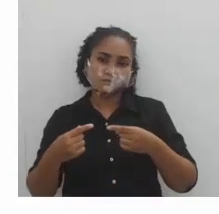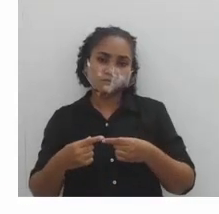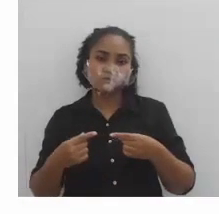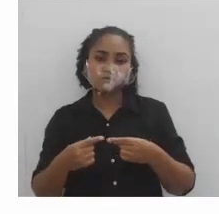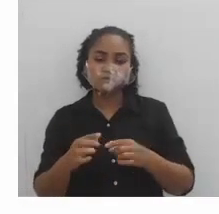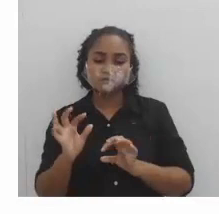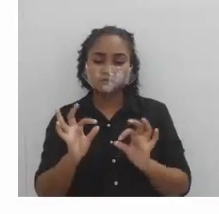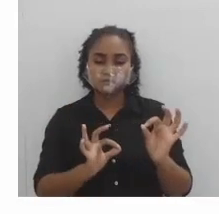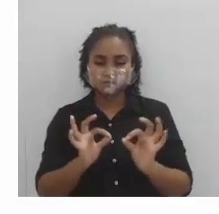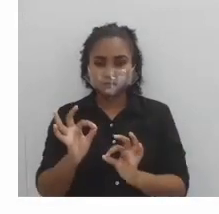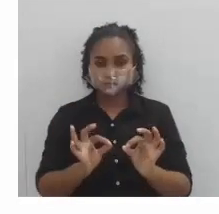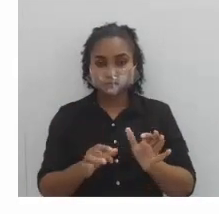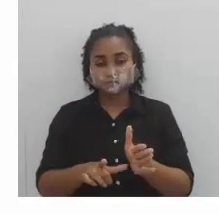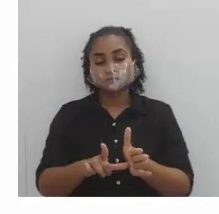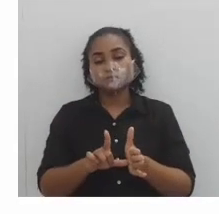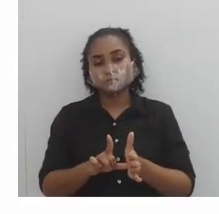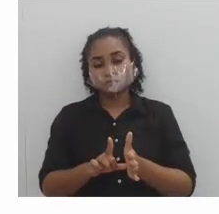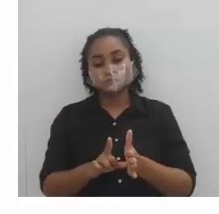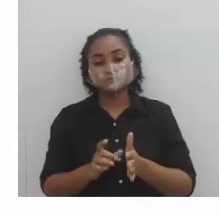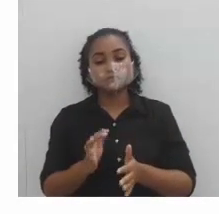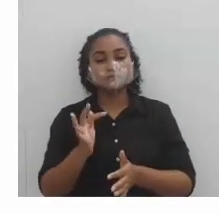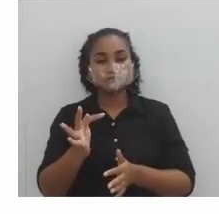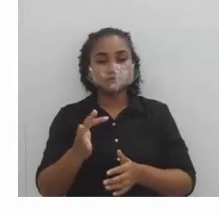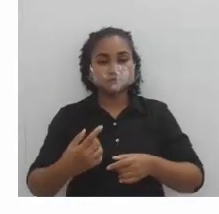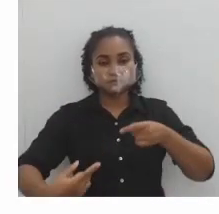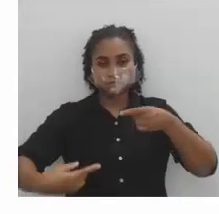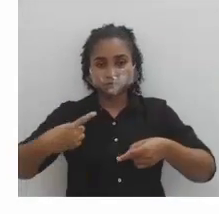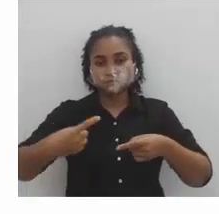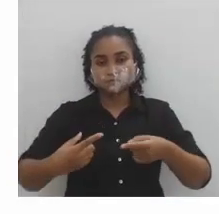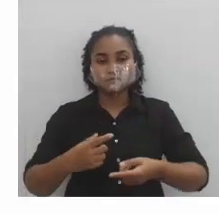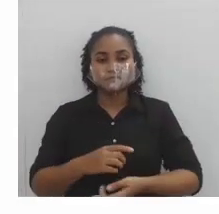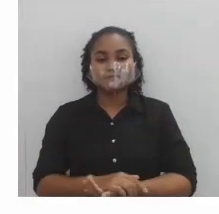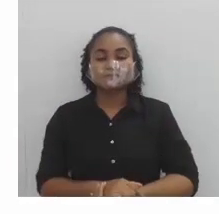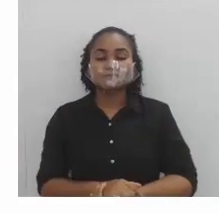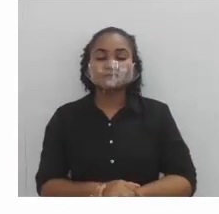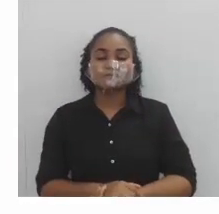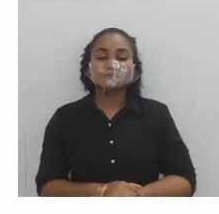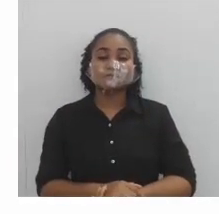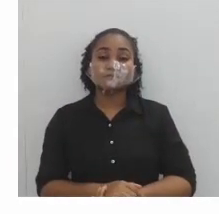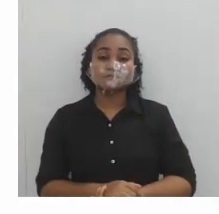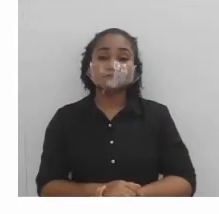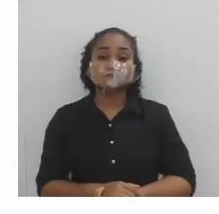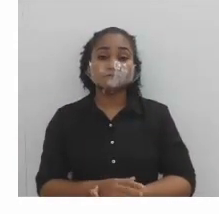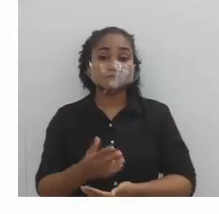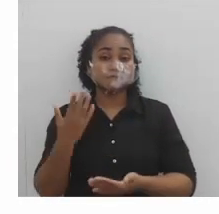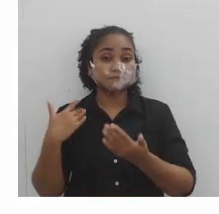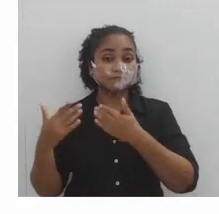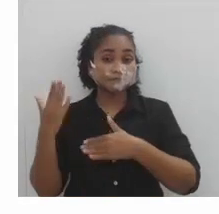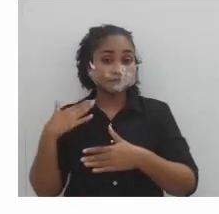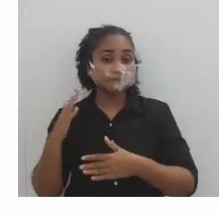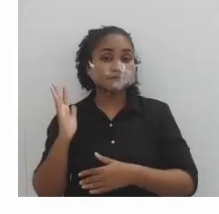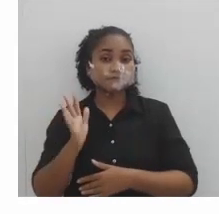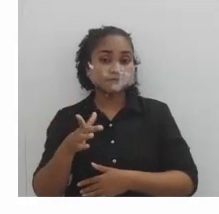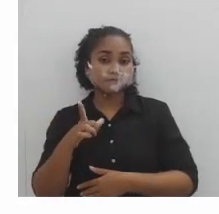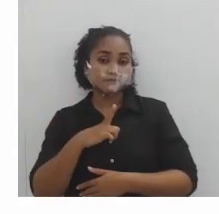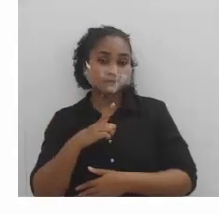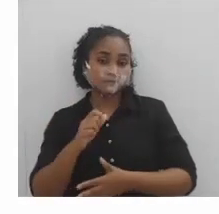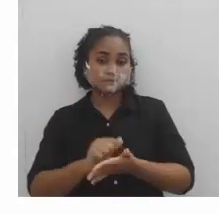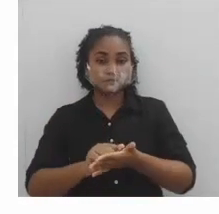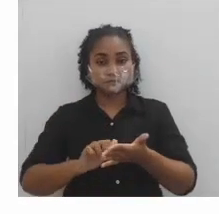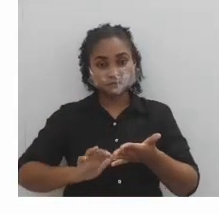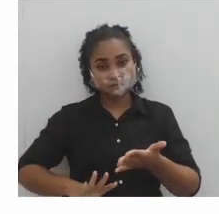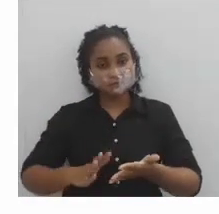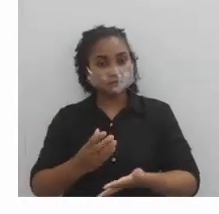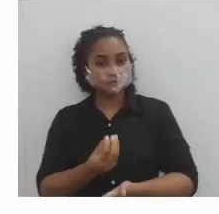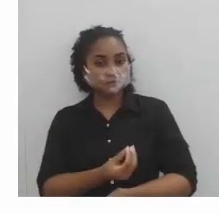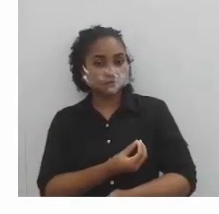da preparação do soldado para o enfrentamento. Antigas civilizações também já possuíam atividades físicas